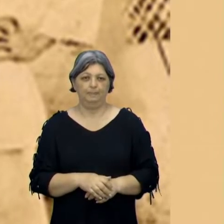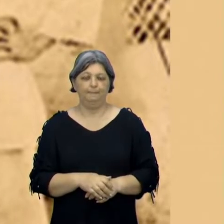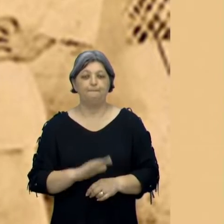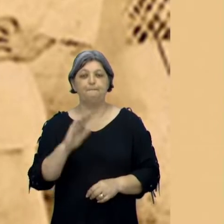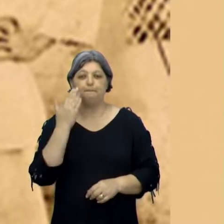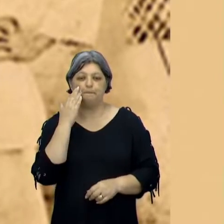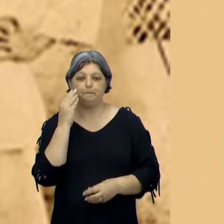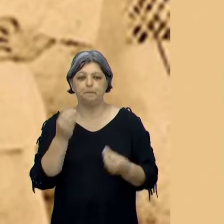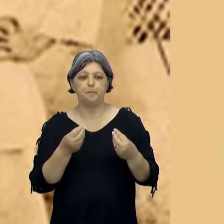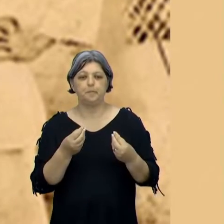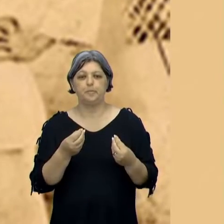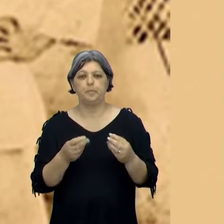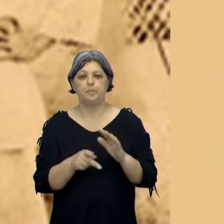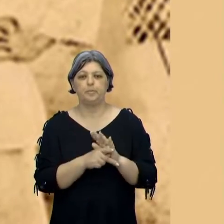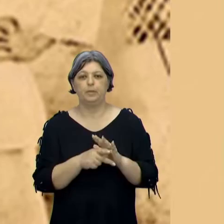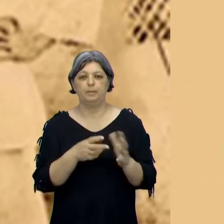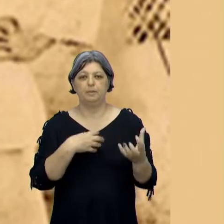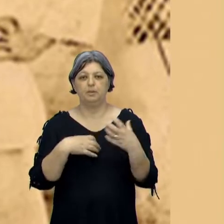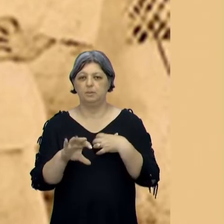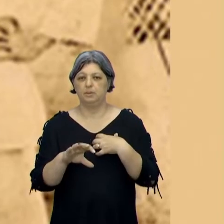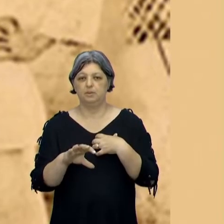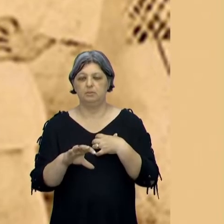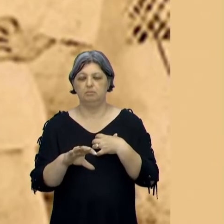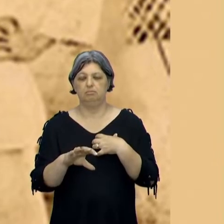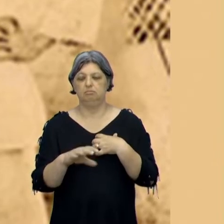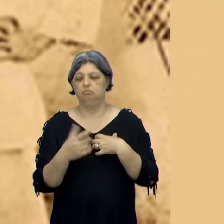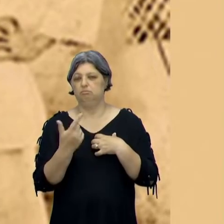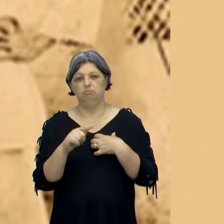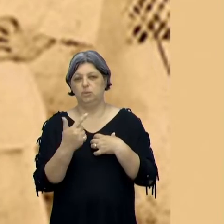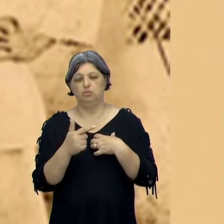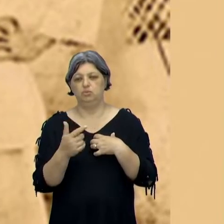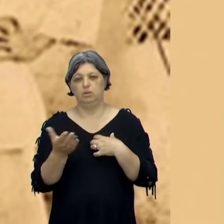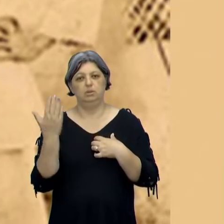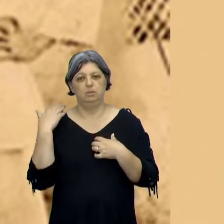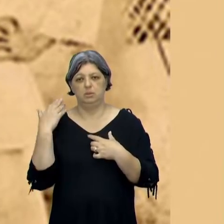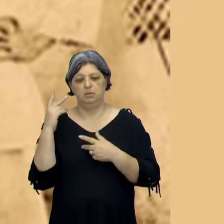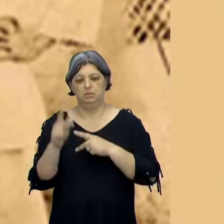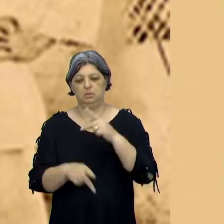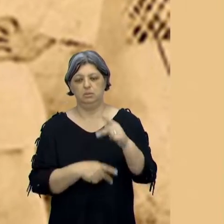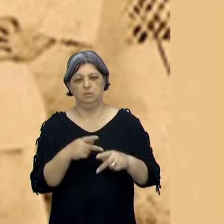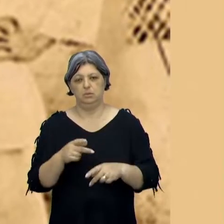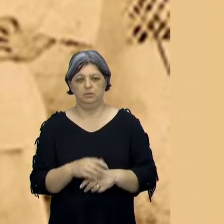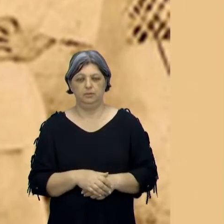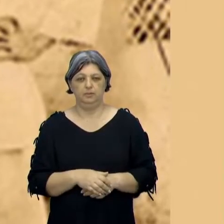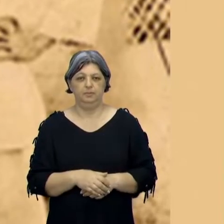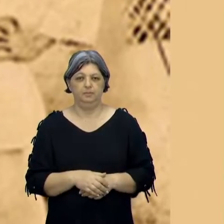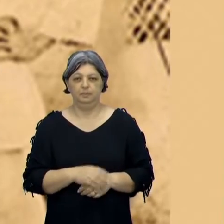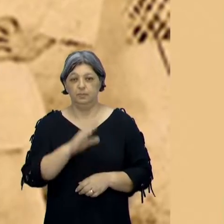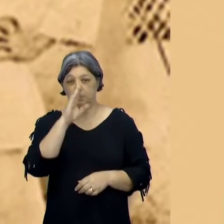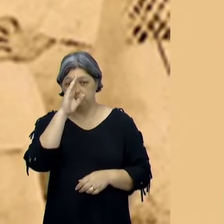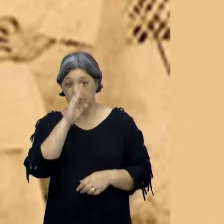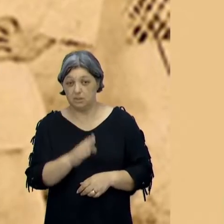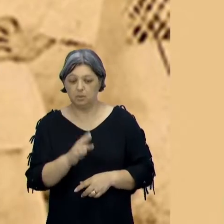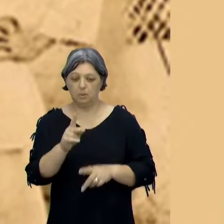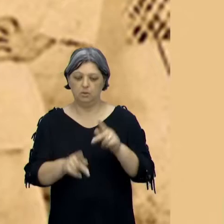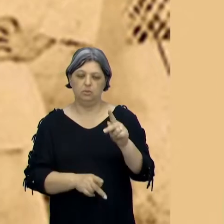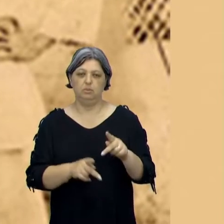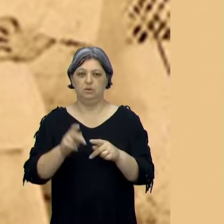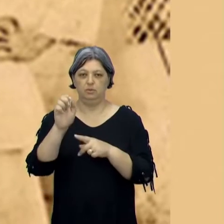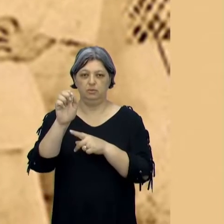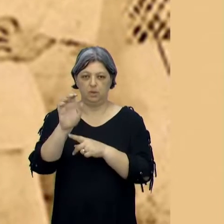questão do entendimento, da empatia não era o forte aí dos povos da época, principalmente os europeus,